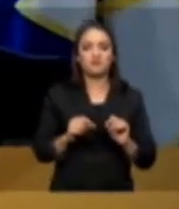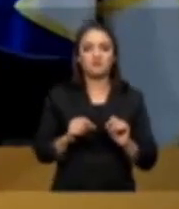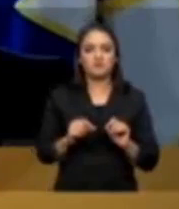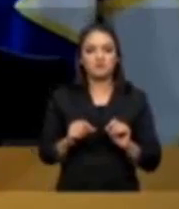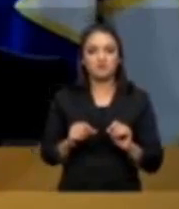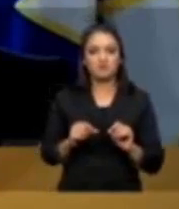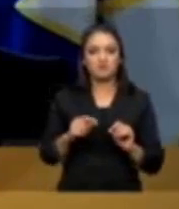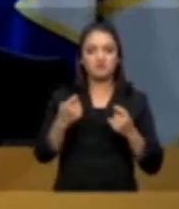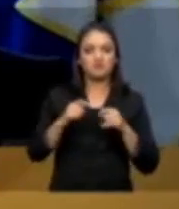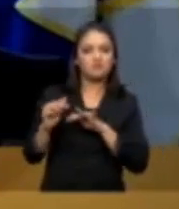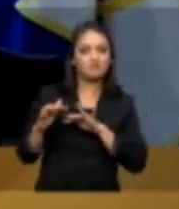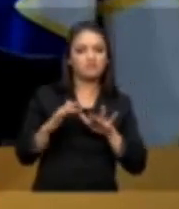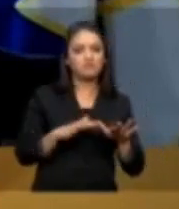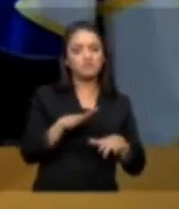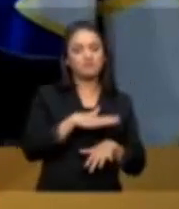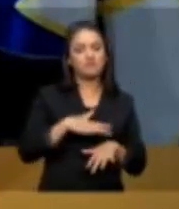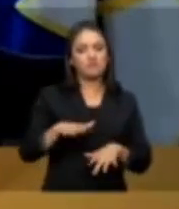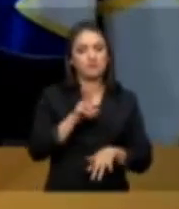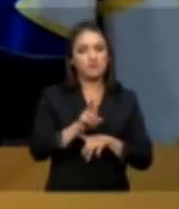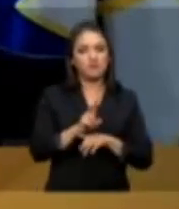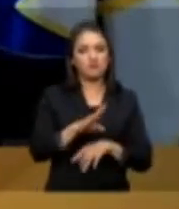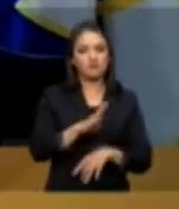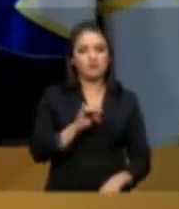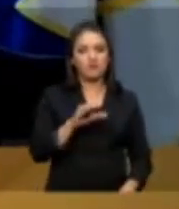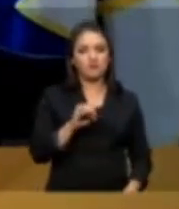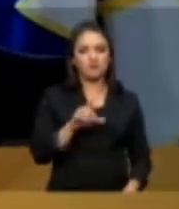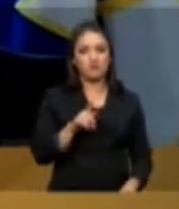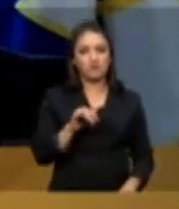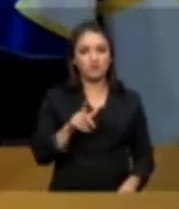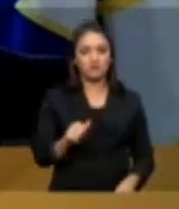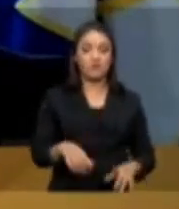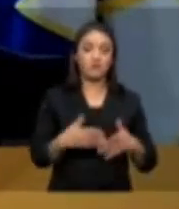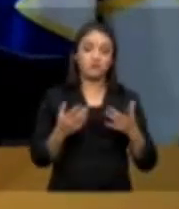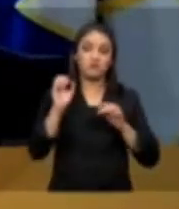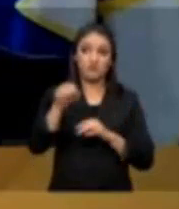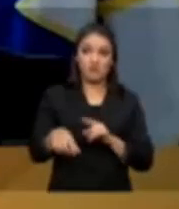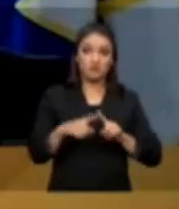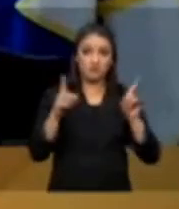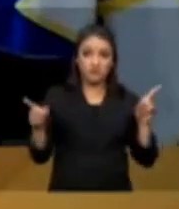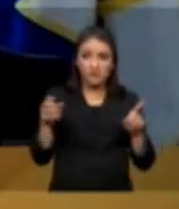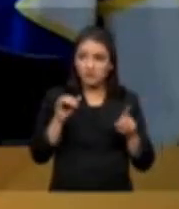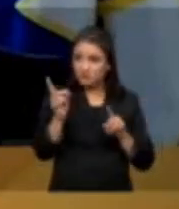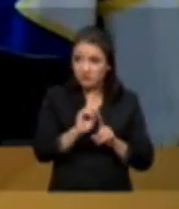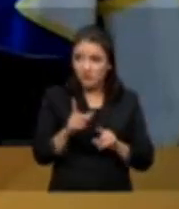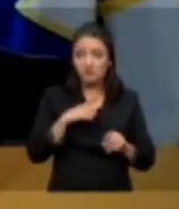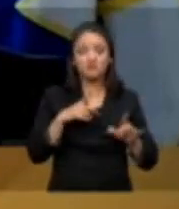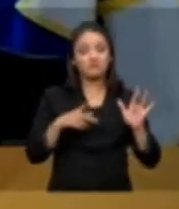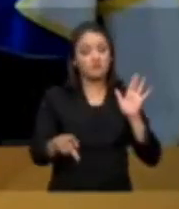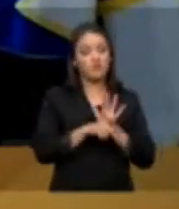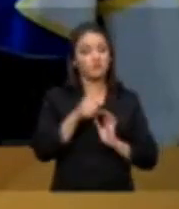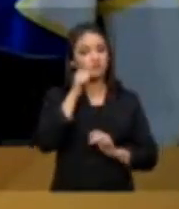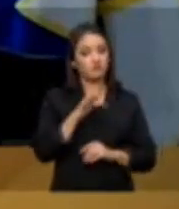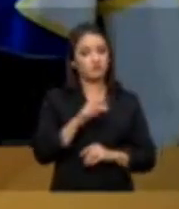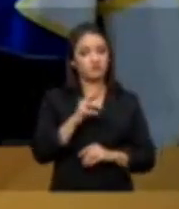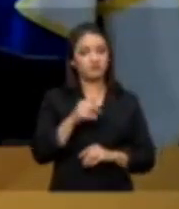reserva biológica ou se, por outro lado, a posse da Fátima seria ilegítima porque incidente